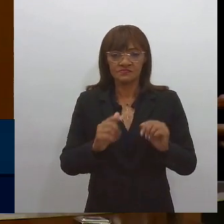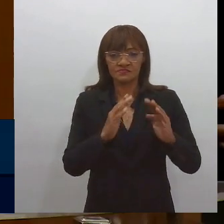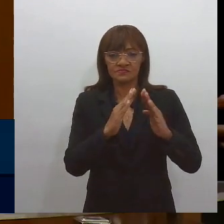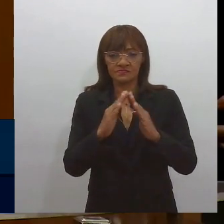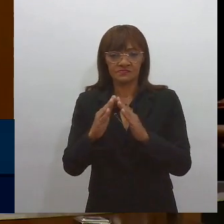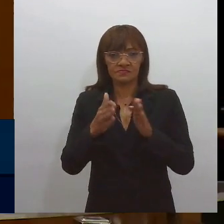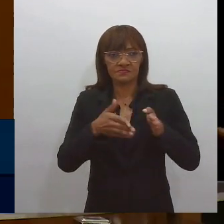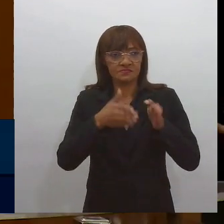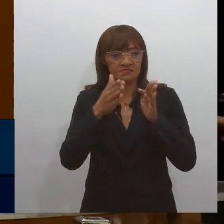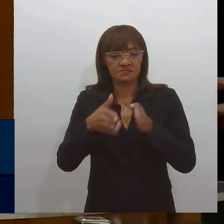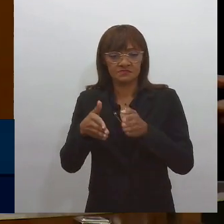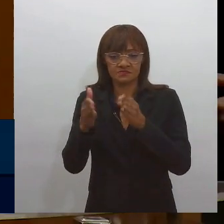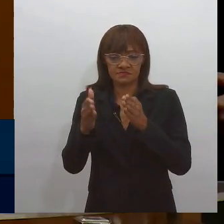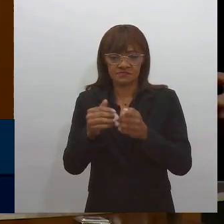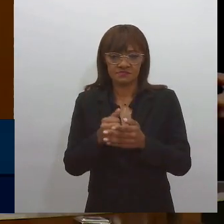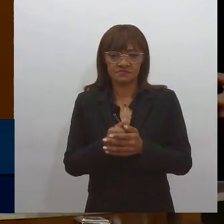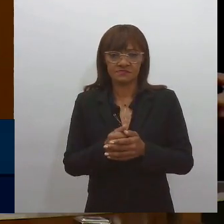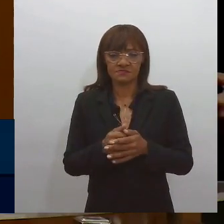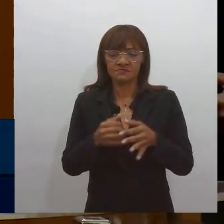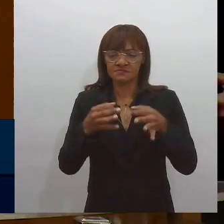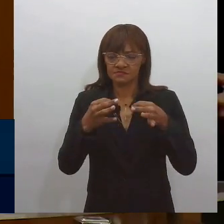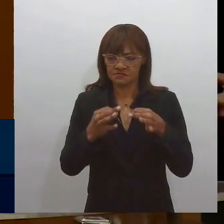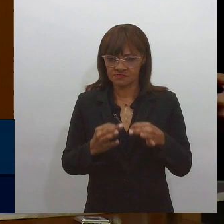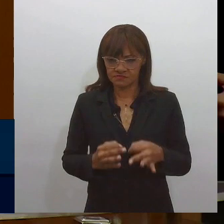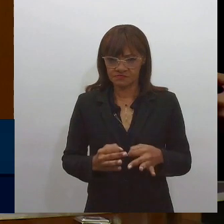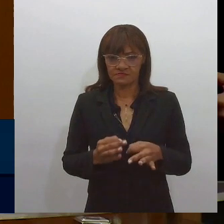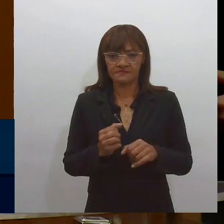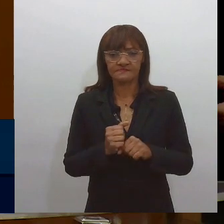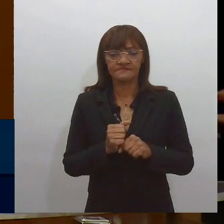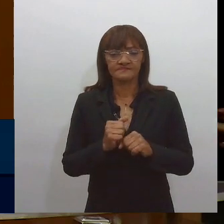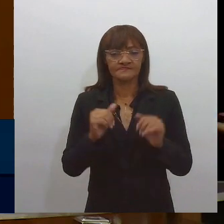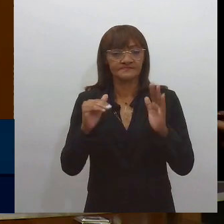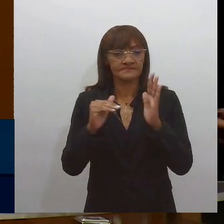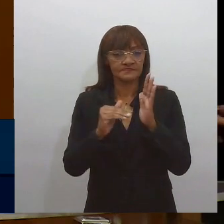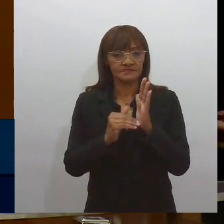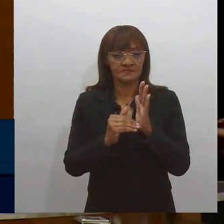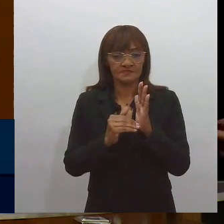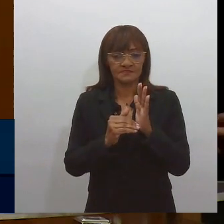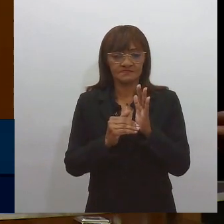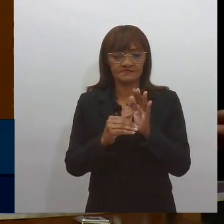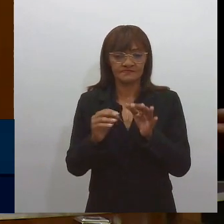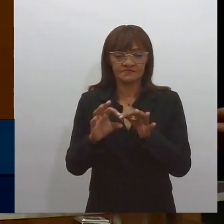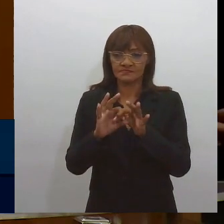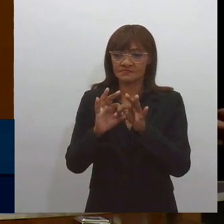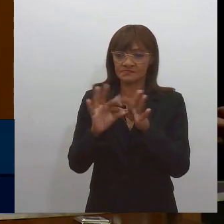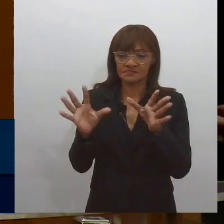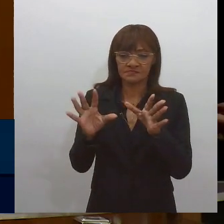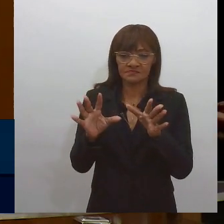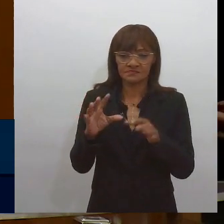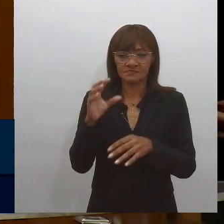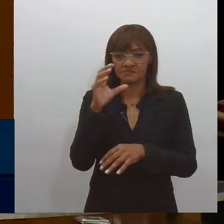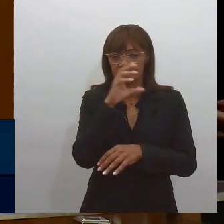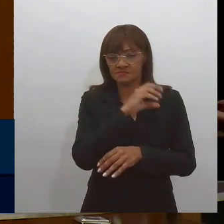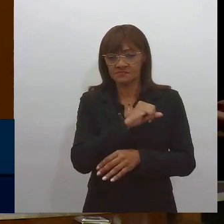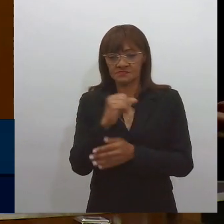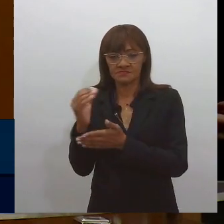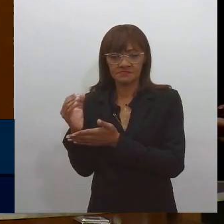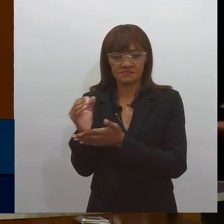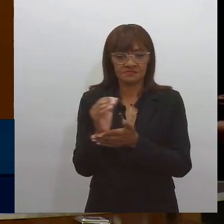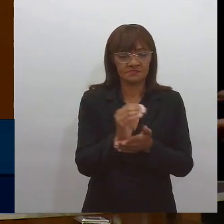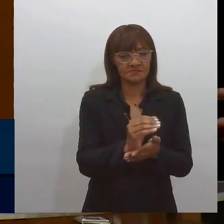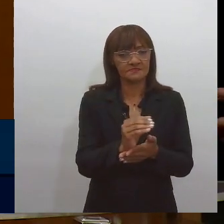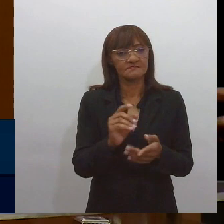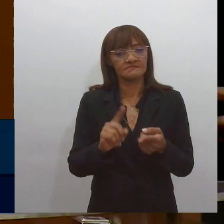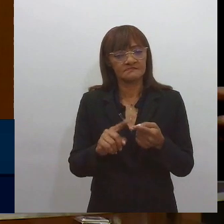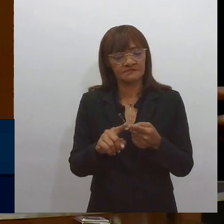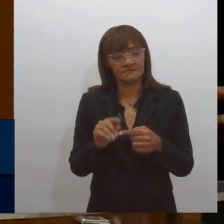próprio Congresso Nacional autorize né o quanto antes a liberação de verbas públicas para ajudar o povo do Rio Grande do Sul